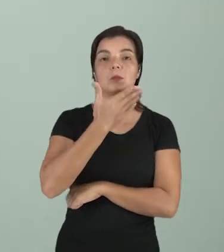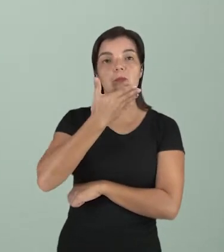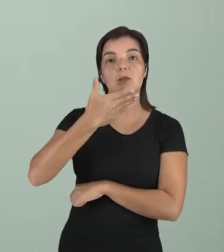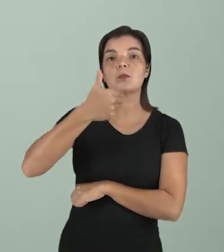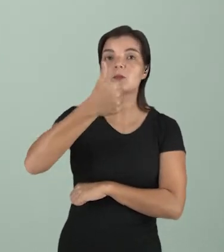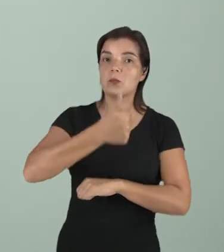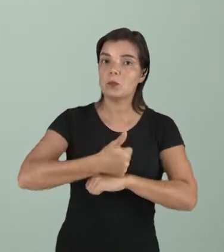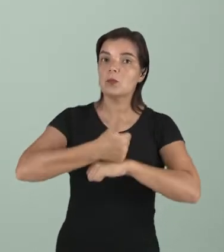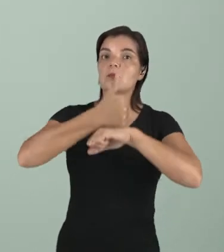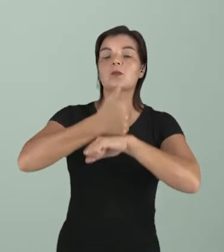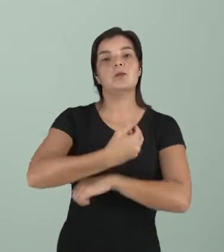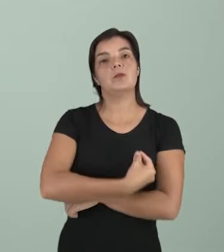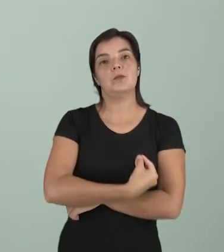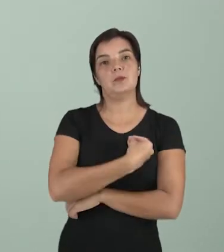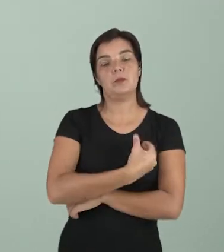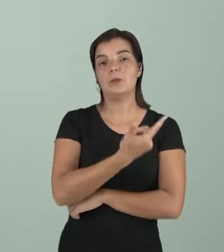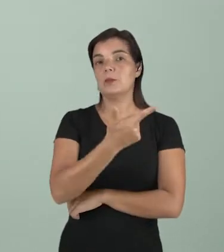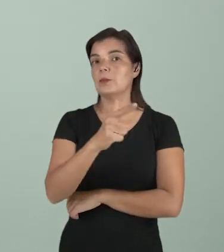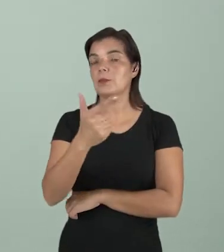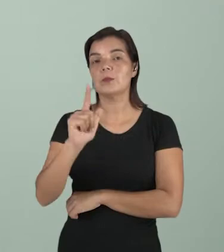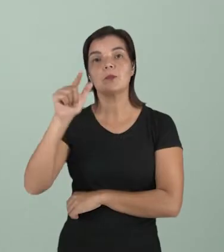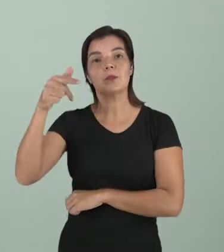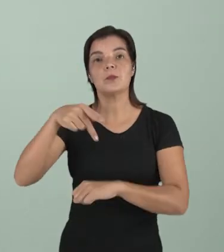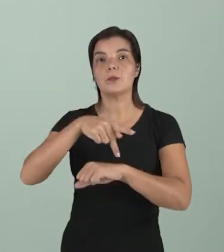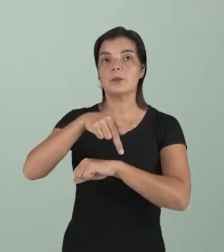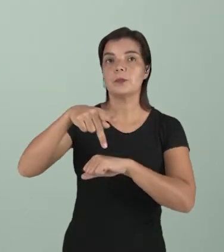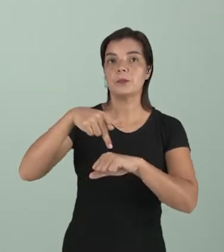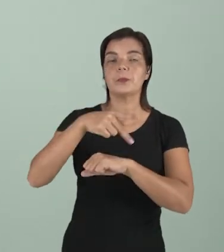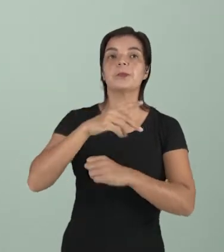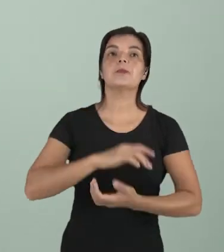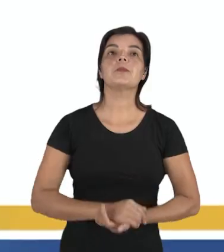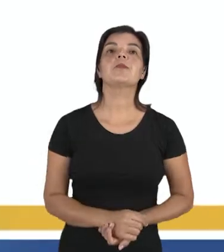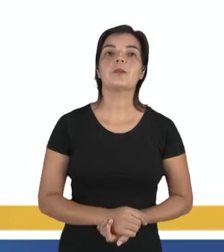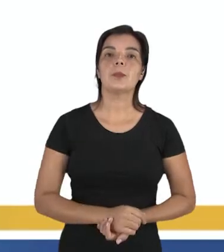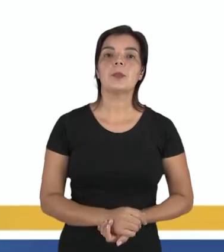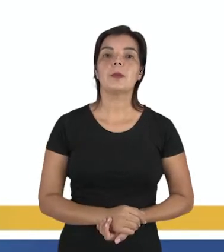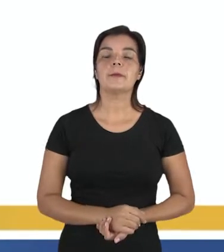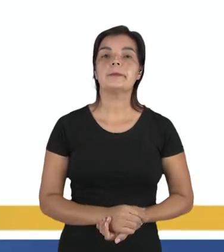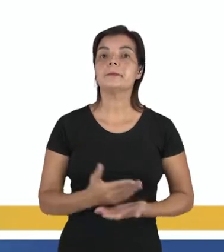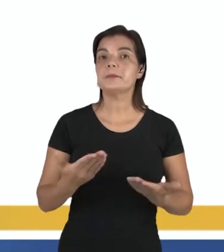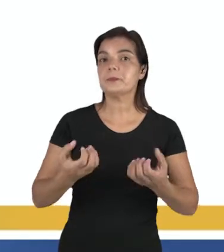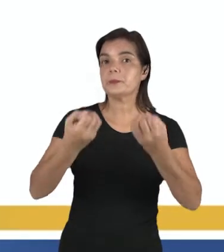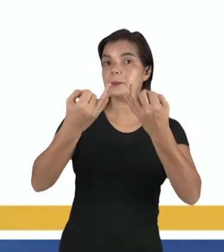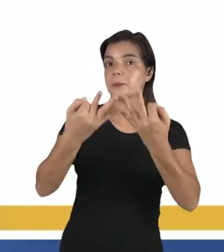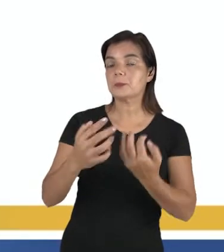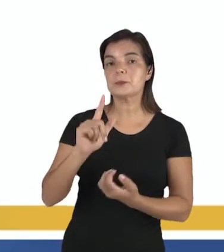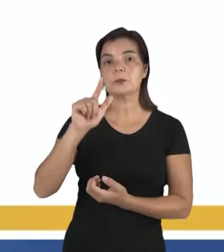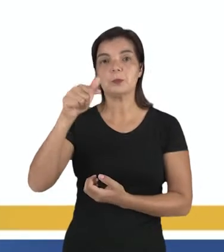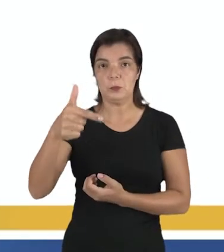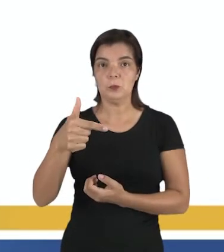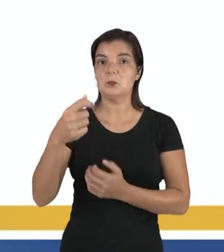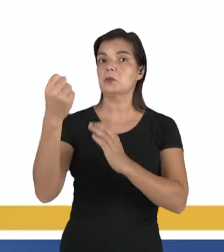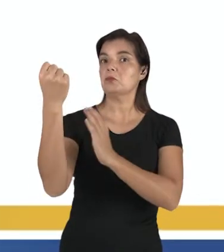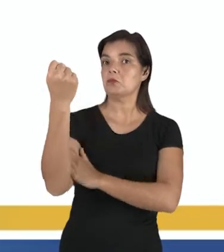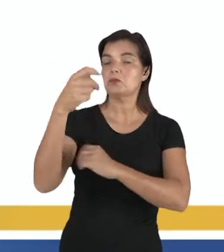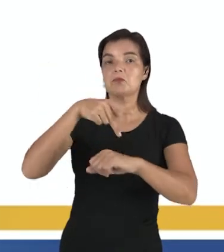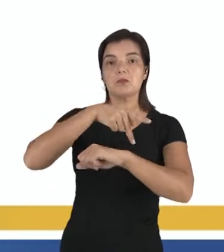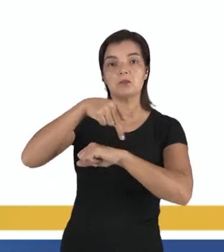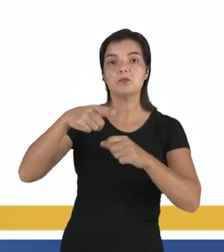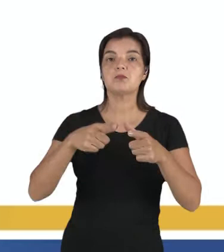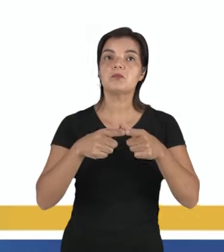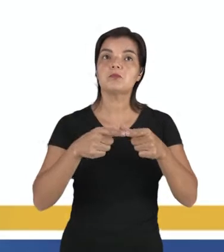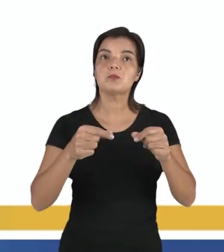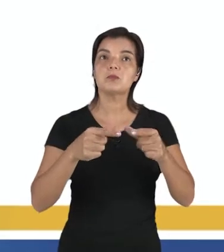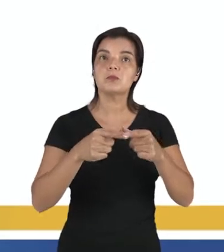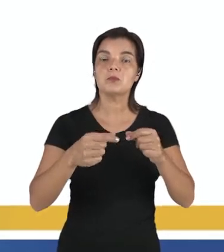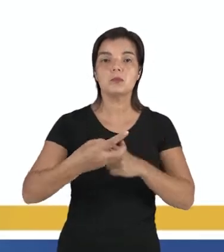melhor condição de vida que não tem nos outros países. E aí, falando de outra potência, a gente vai falar do